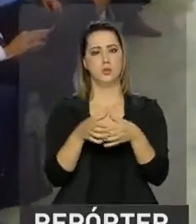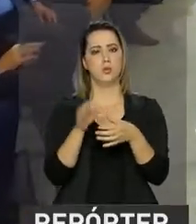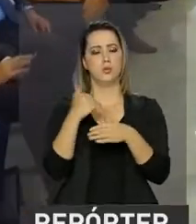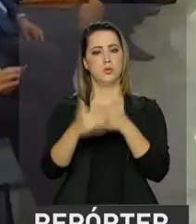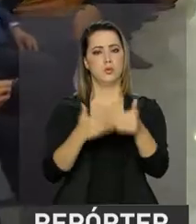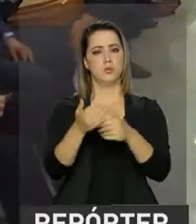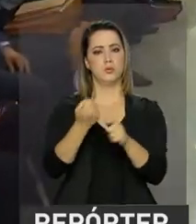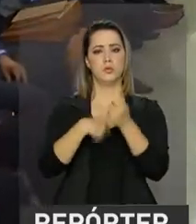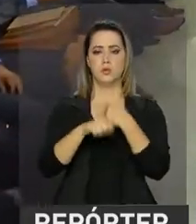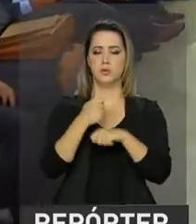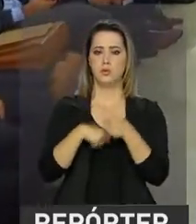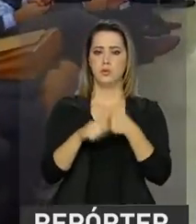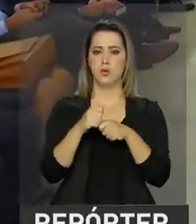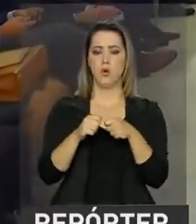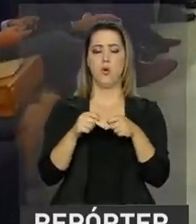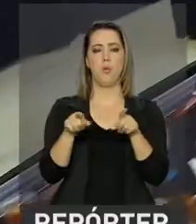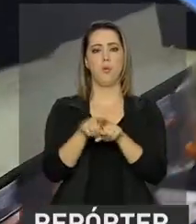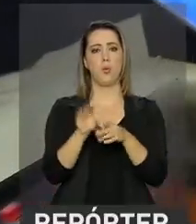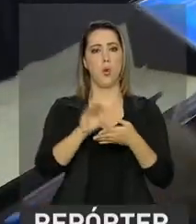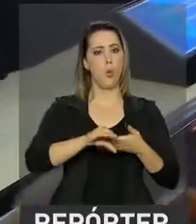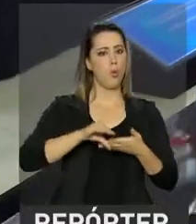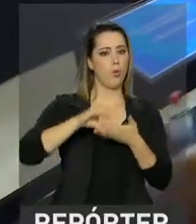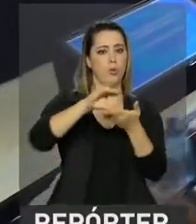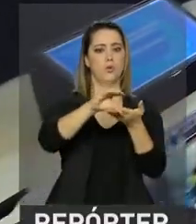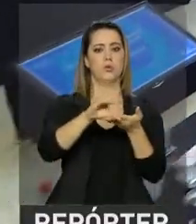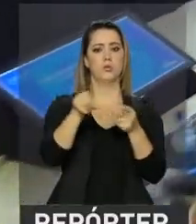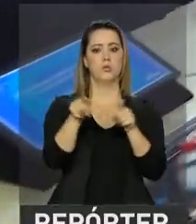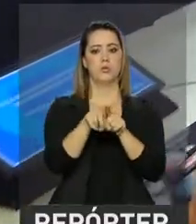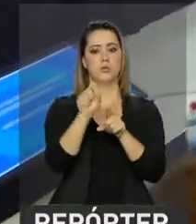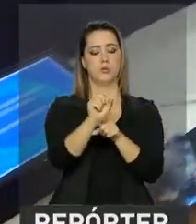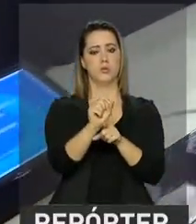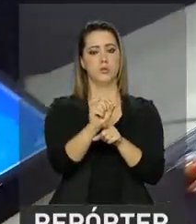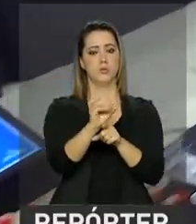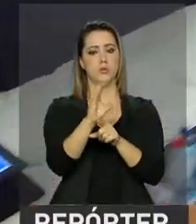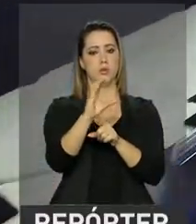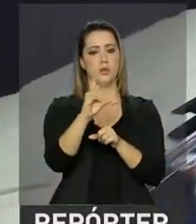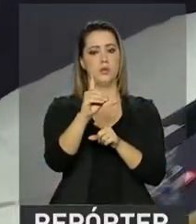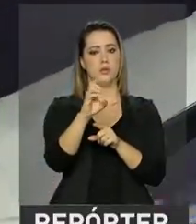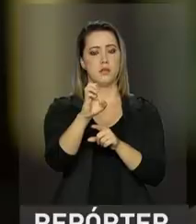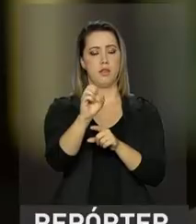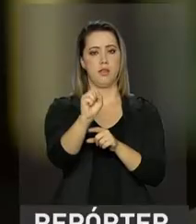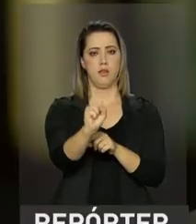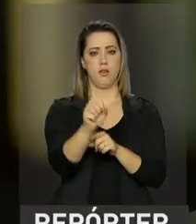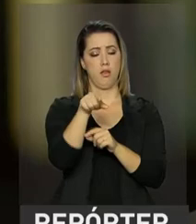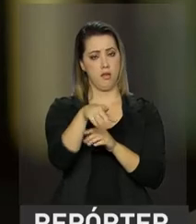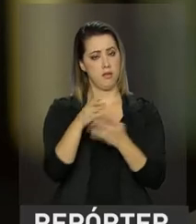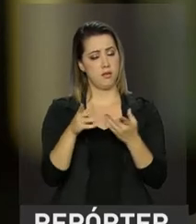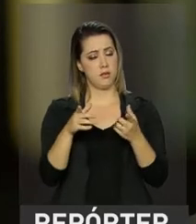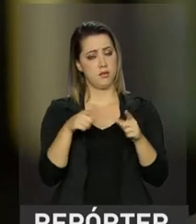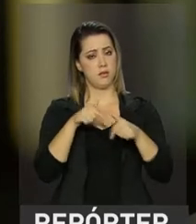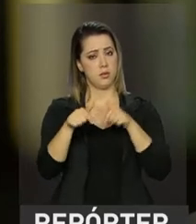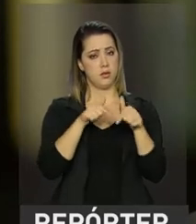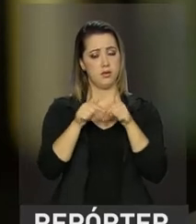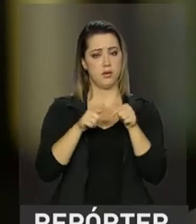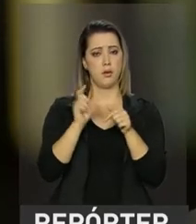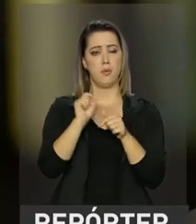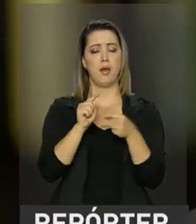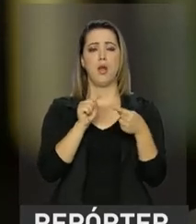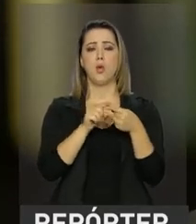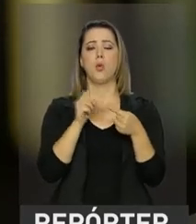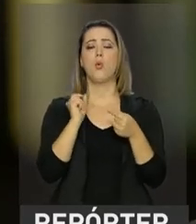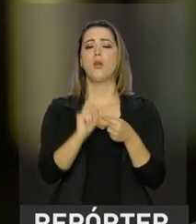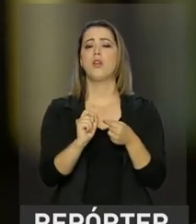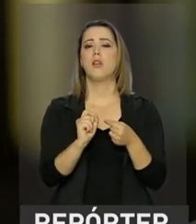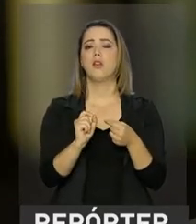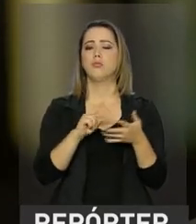é o conselhão a conselheira marina cansado coordenou o grupo de trabalho que chegou à conclusão de que primeiro